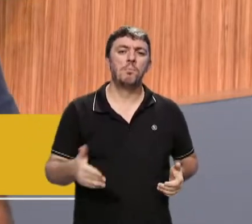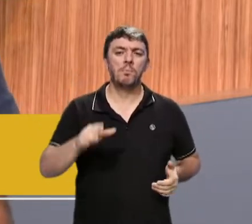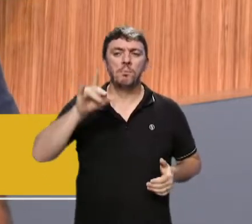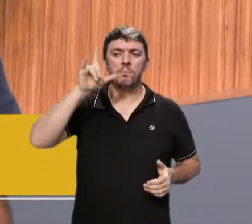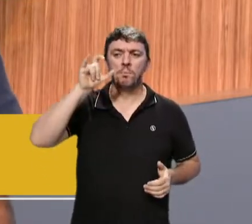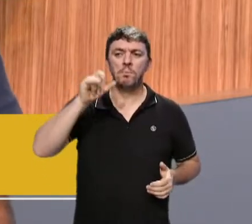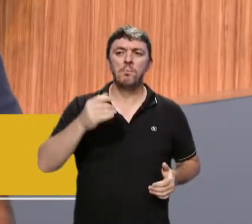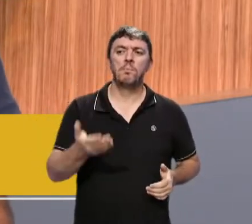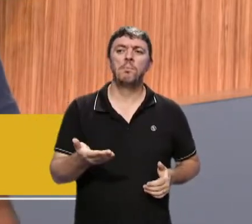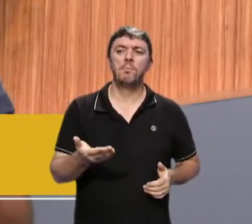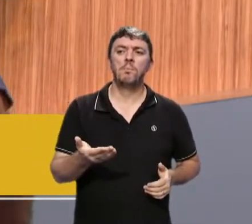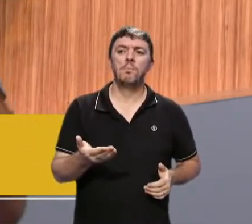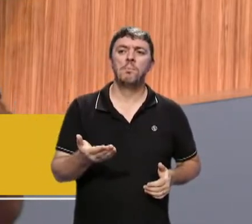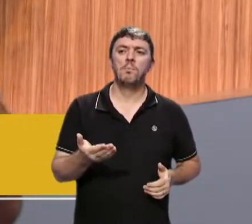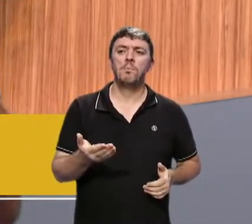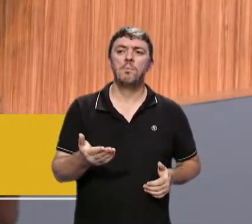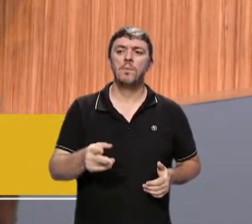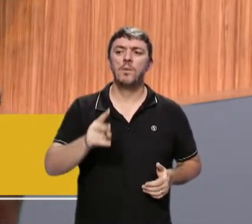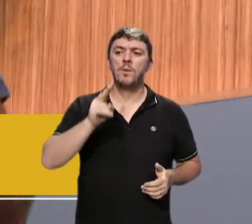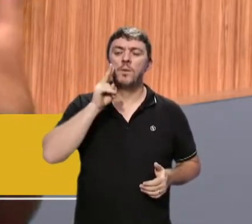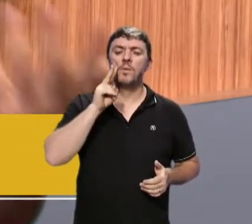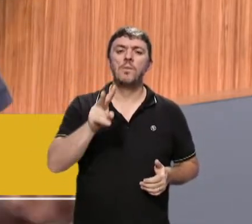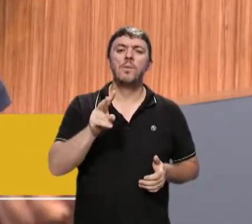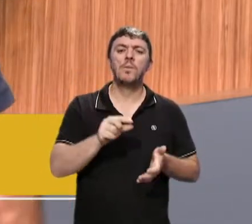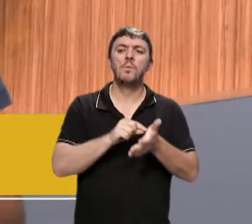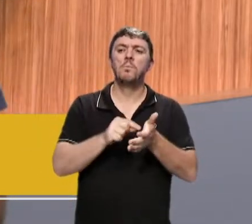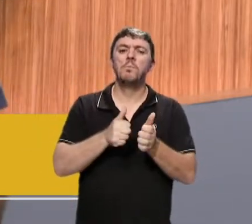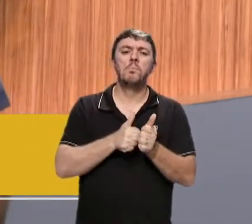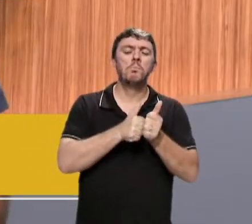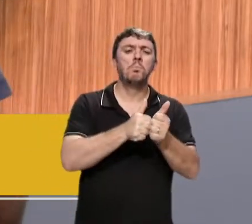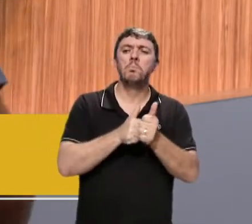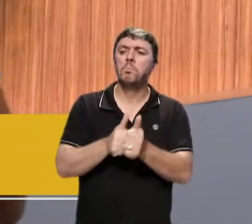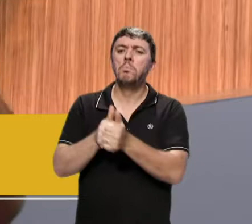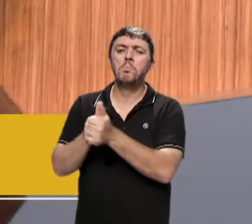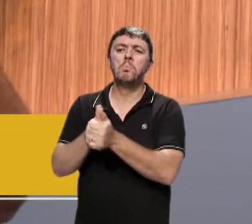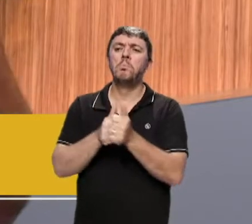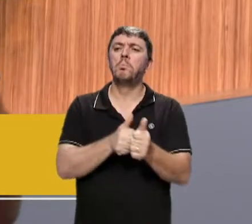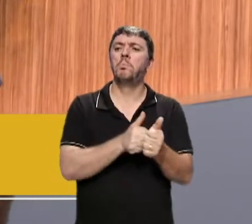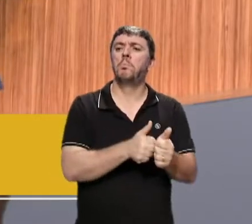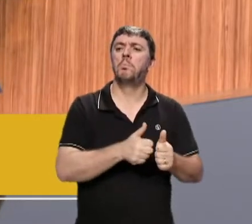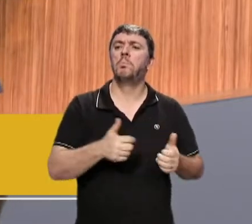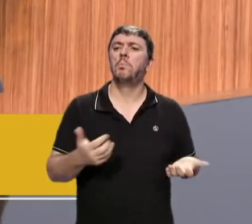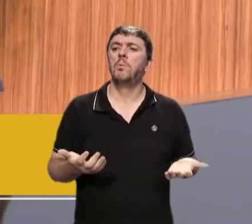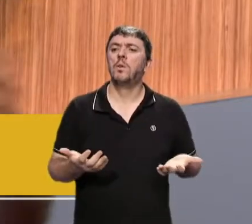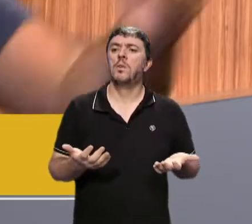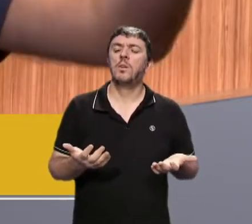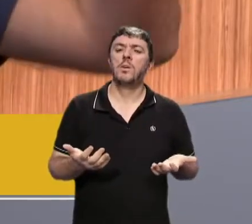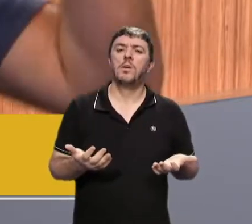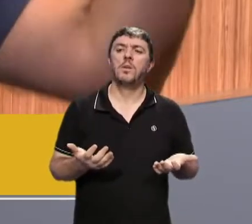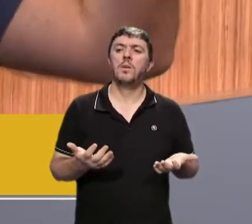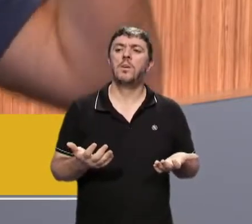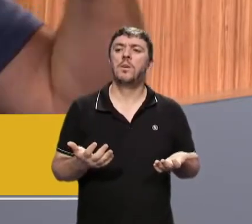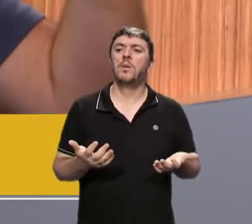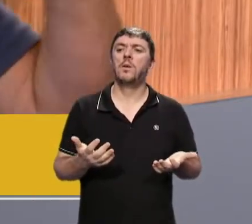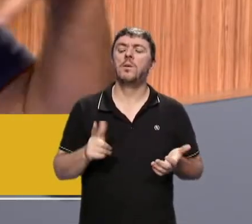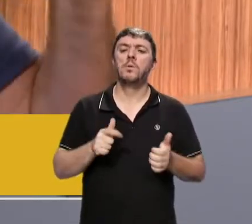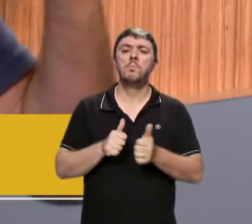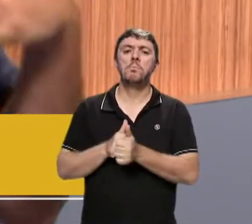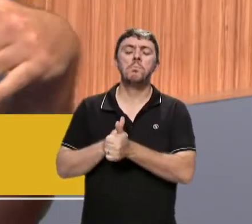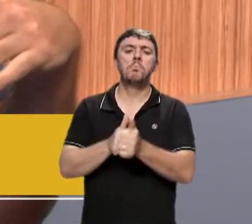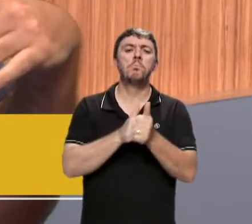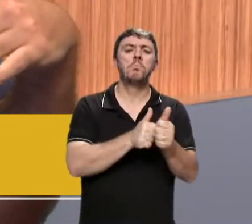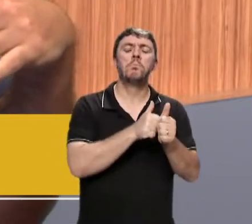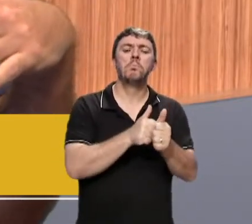Instagram. Você começou a reparar um monte de indicação para você seguir gente que você nem conhecia? Eu não conseguia mais ver foto de ninguém. Era só indicação de gente que eu